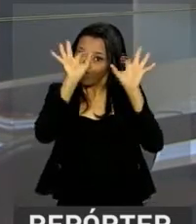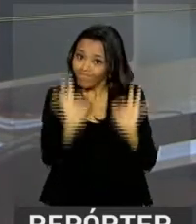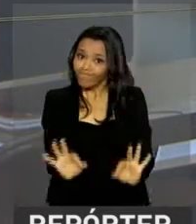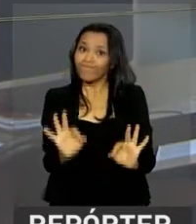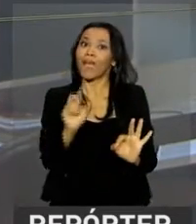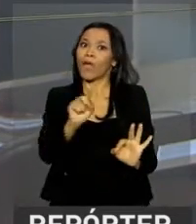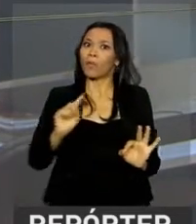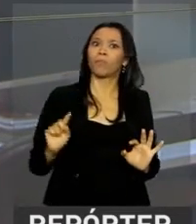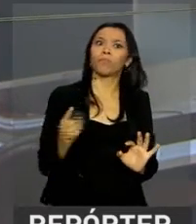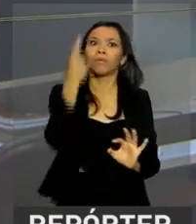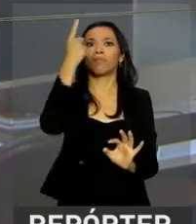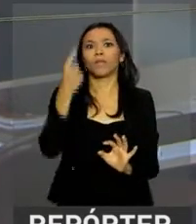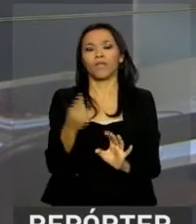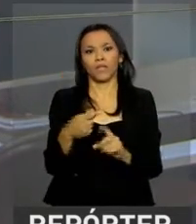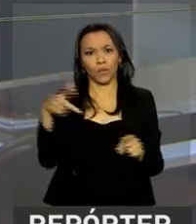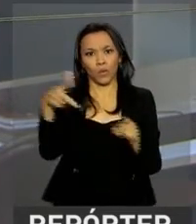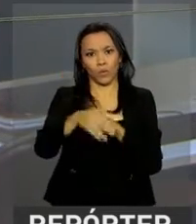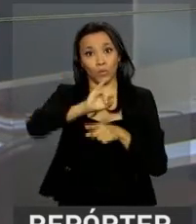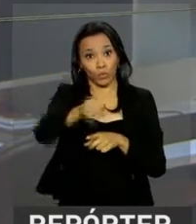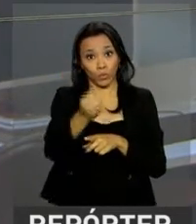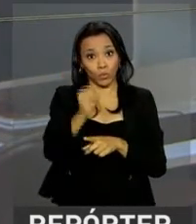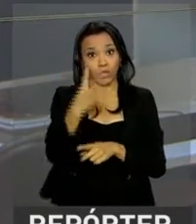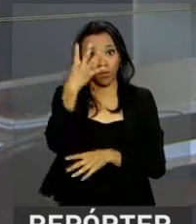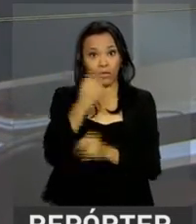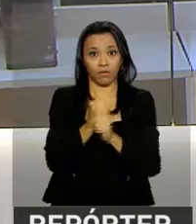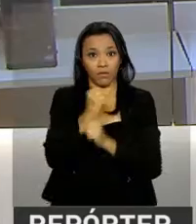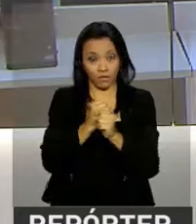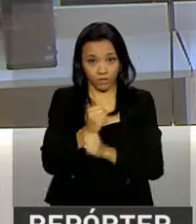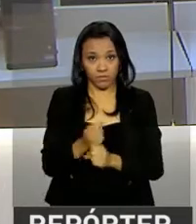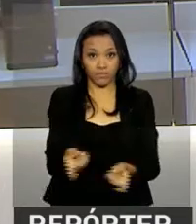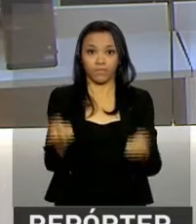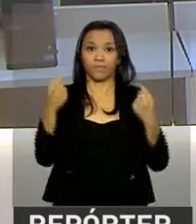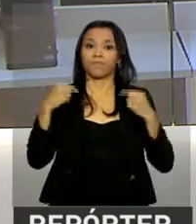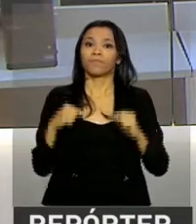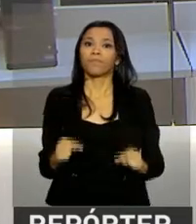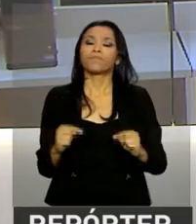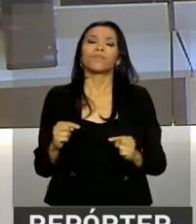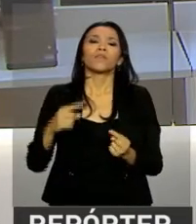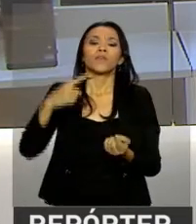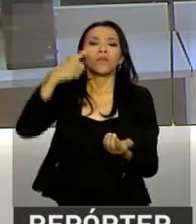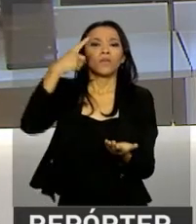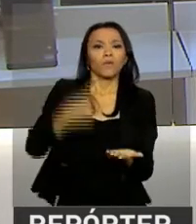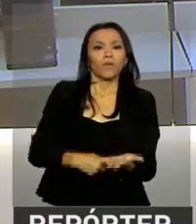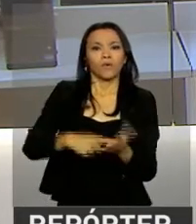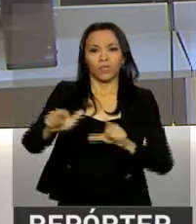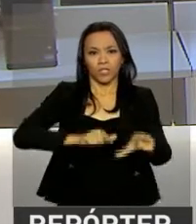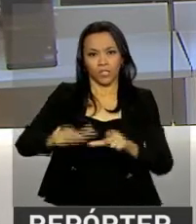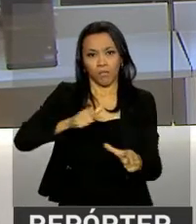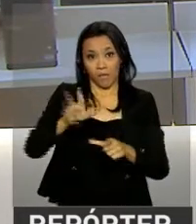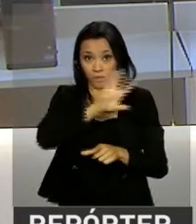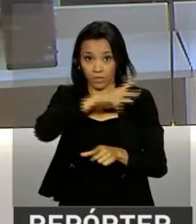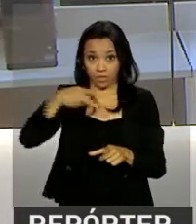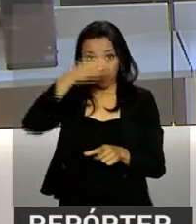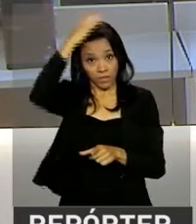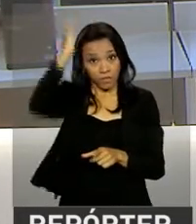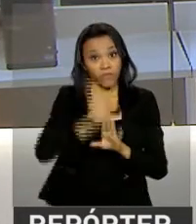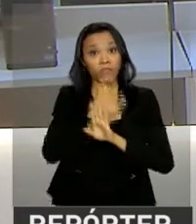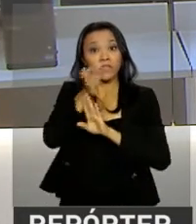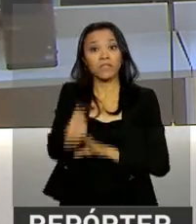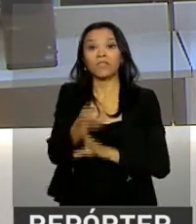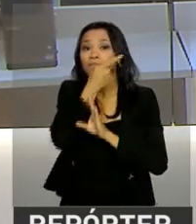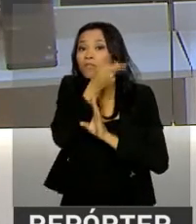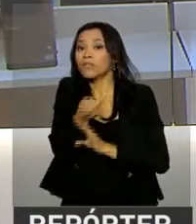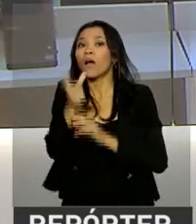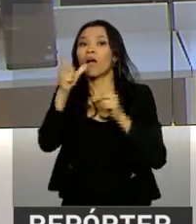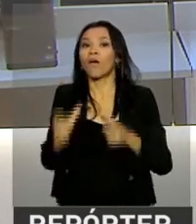o primeiro corte nos juros em quatro anos a agenda do presidente michel temer na visita ao japão foi concentrada nesta